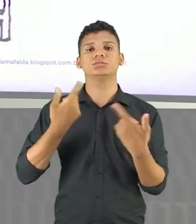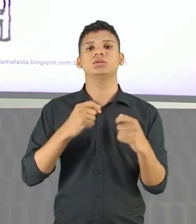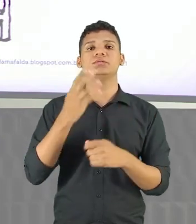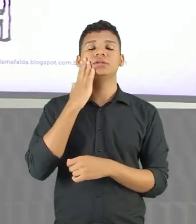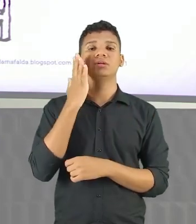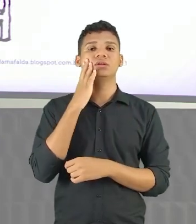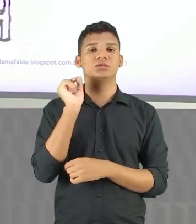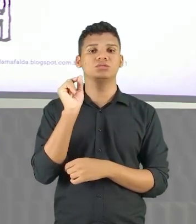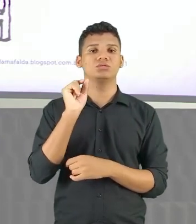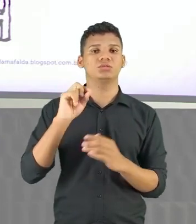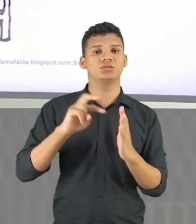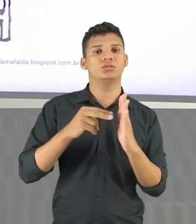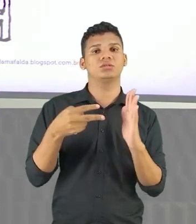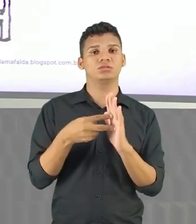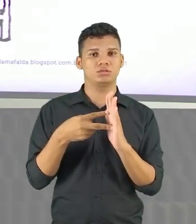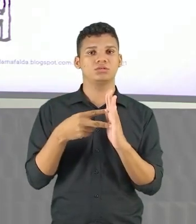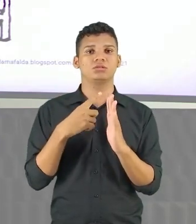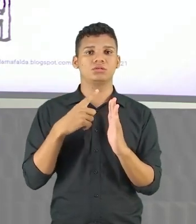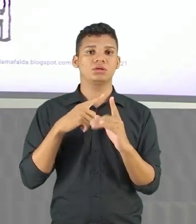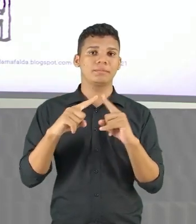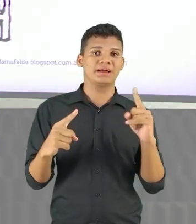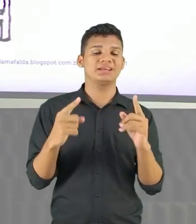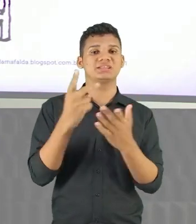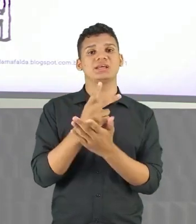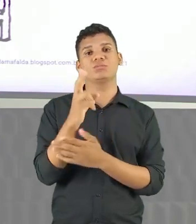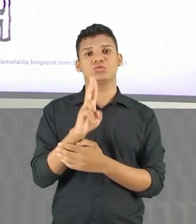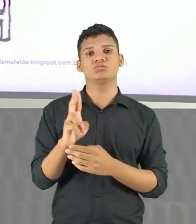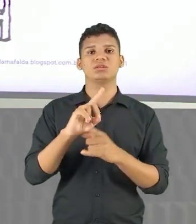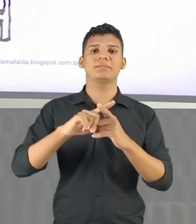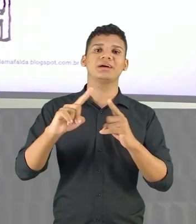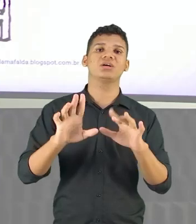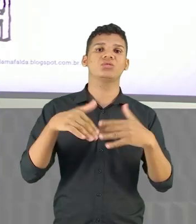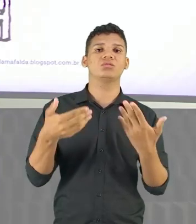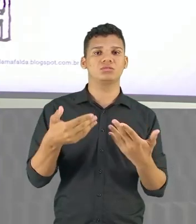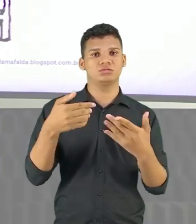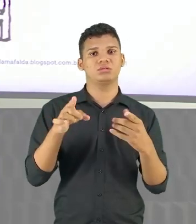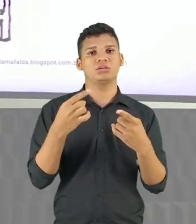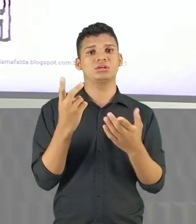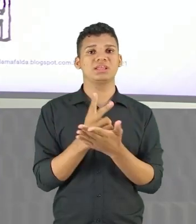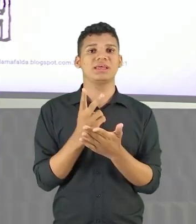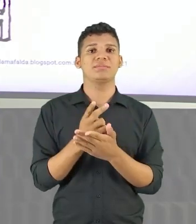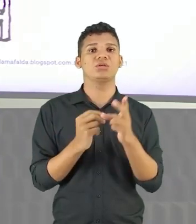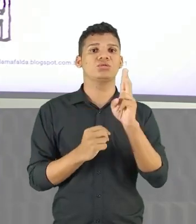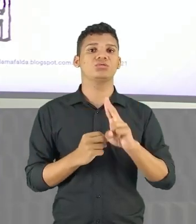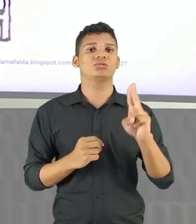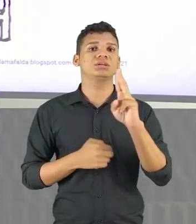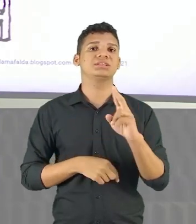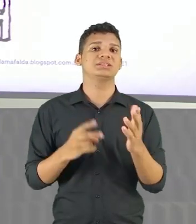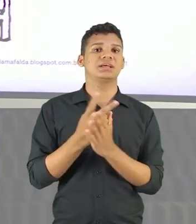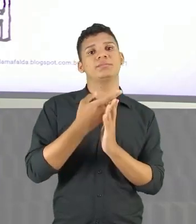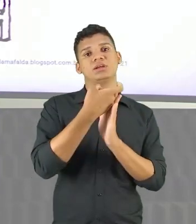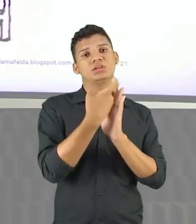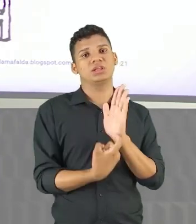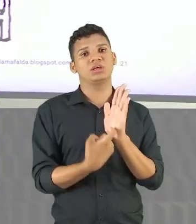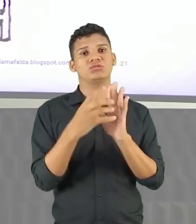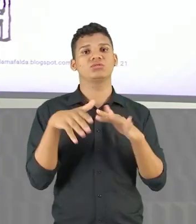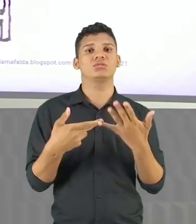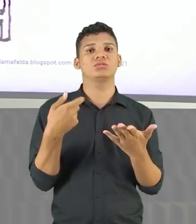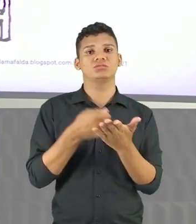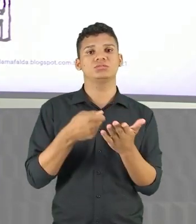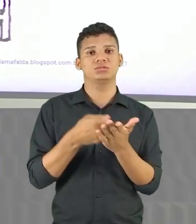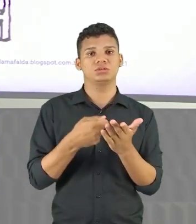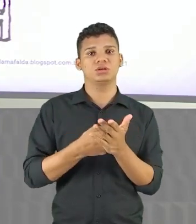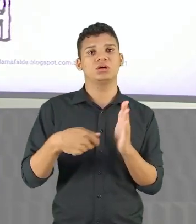alguns aspectos gramaticais, mas do ponto de vista do uso, né? Como isso de fato vem sendo utilizado em textos, isso foi cobrado aqui